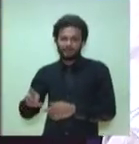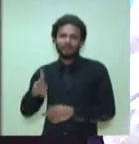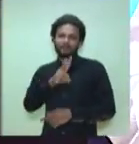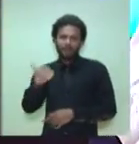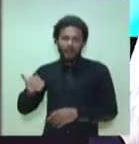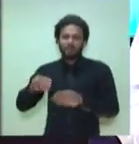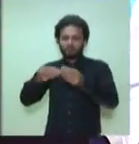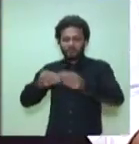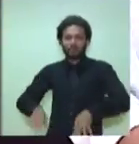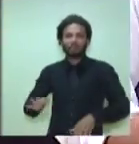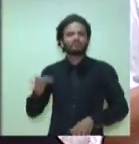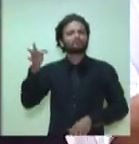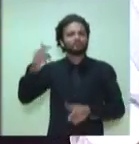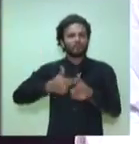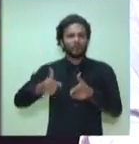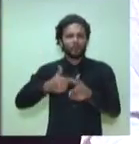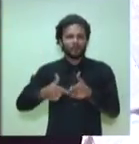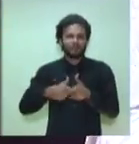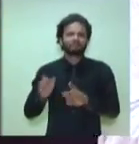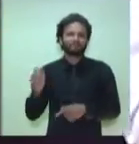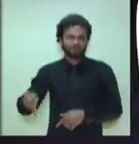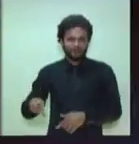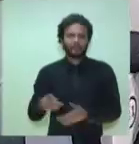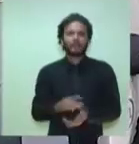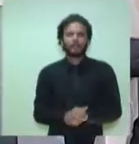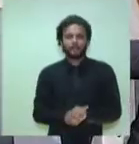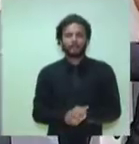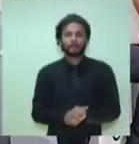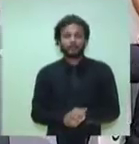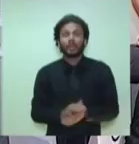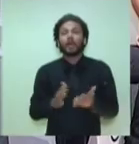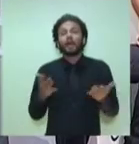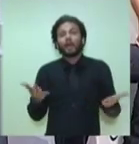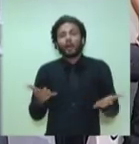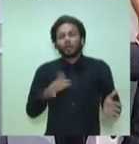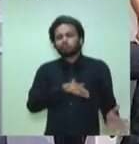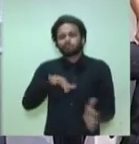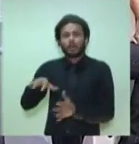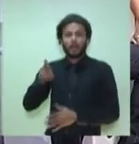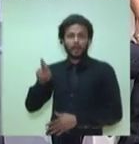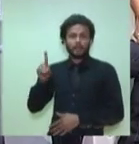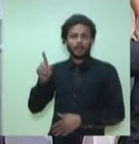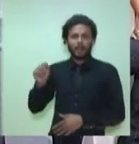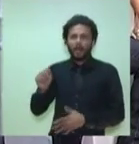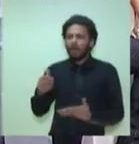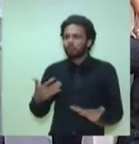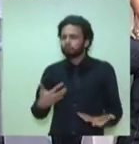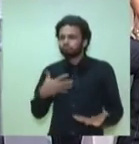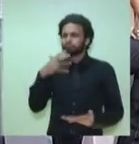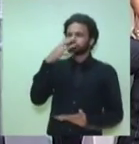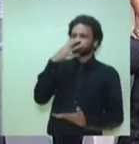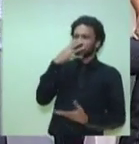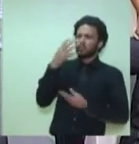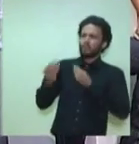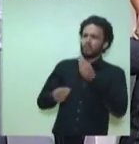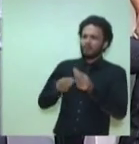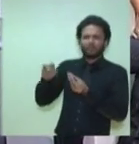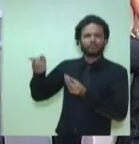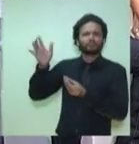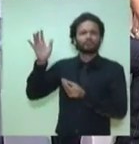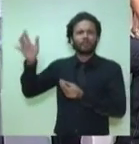aposentadorias num futuro próximo. Esse é o desafio. Em relação aos RDAs, é impressionante ouvir quem